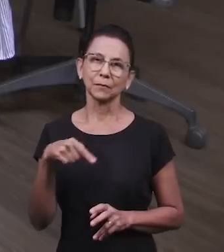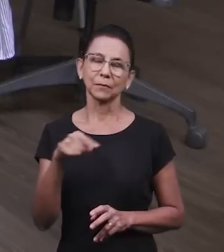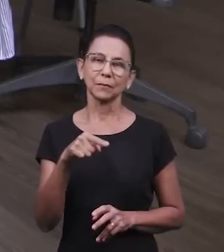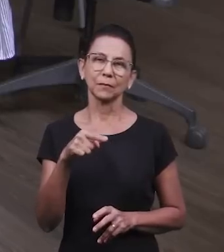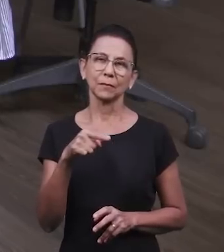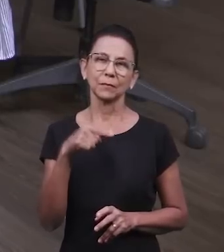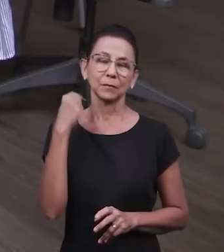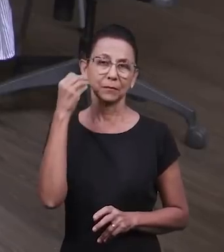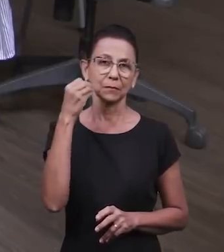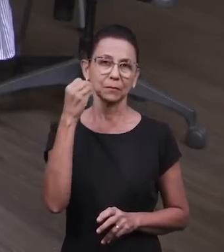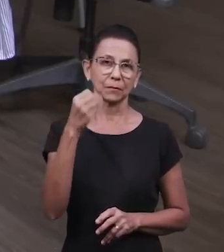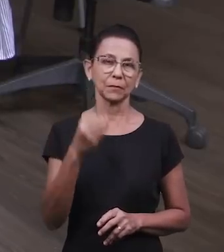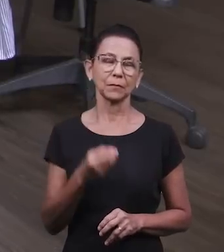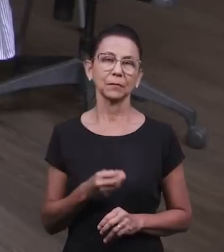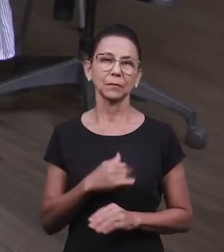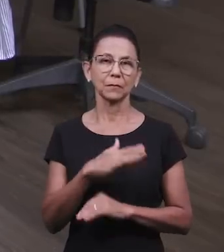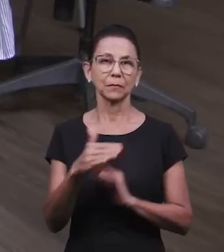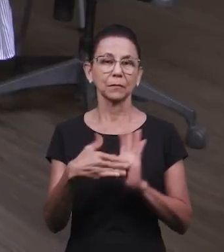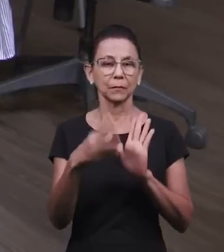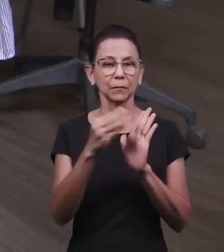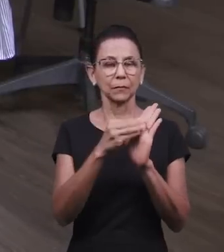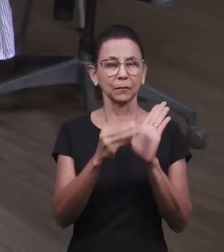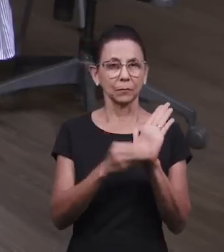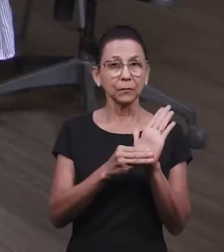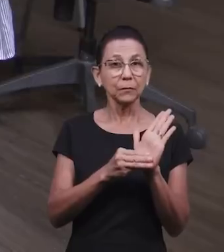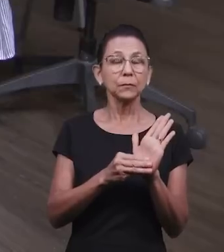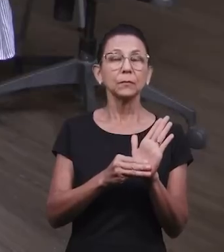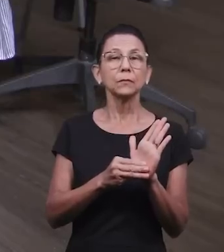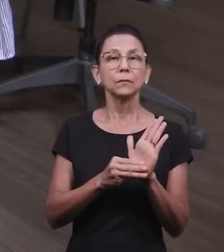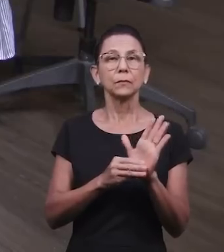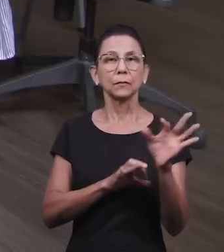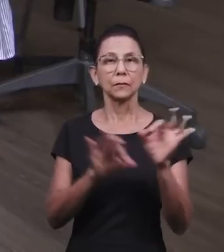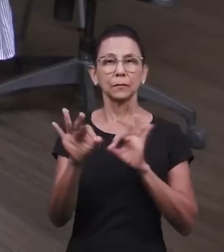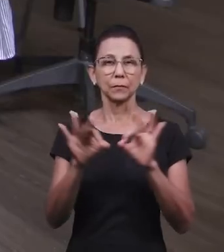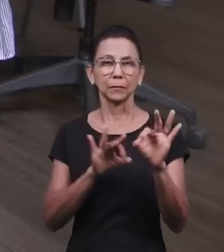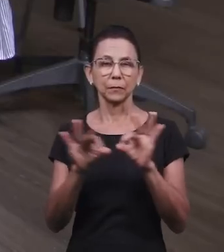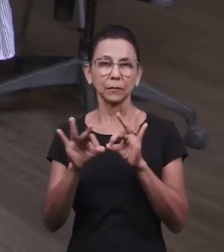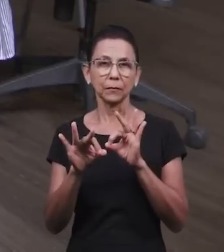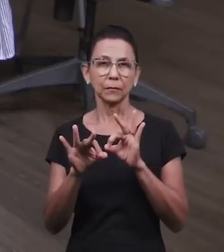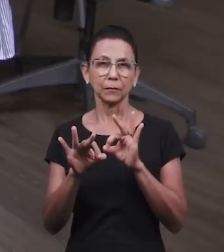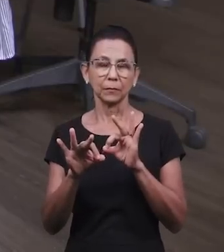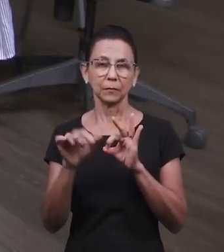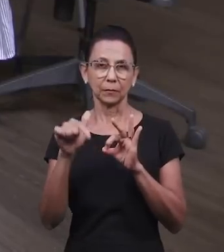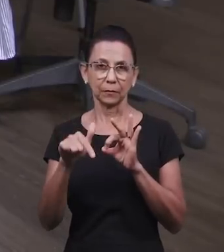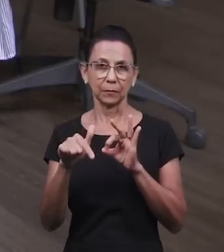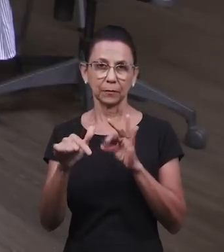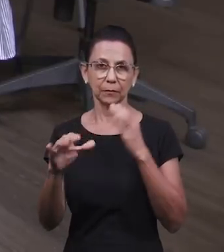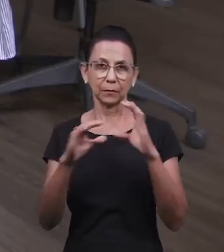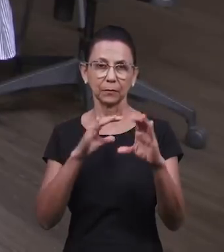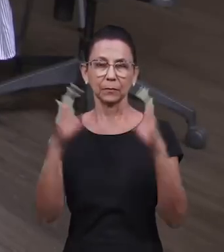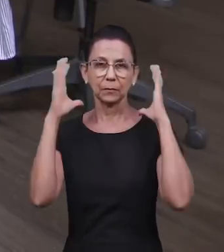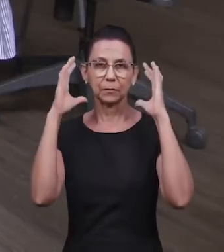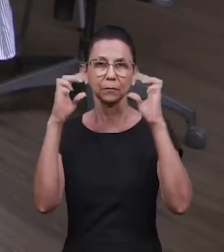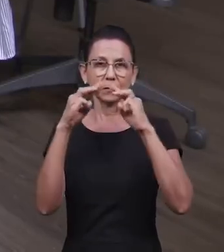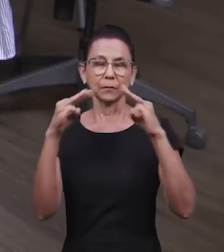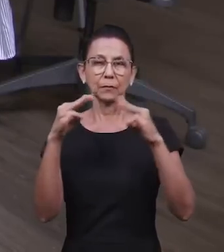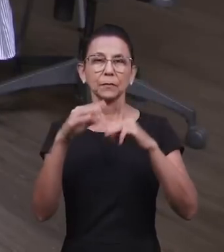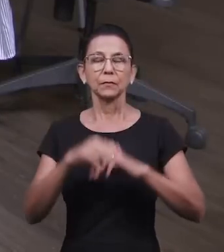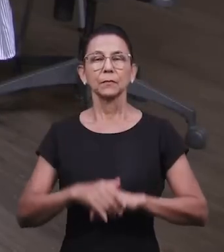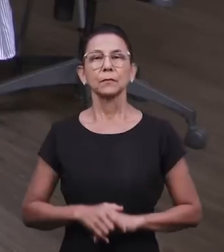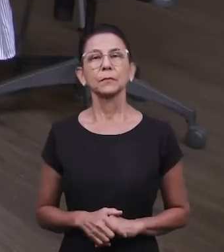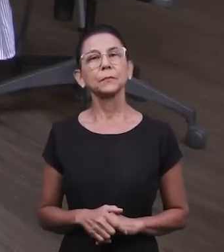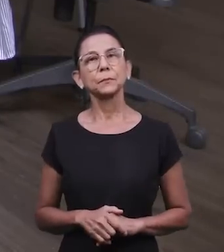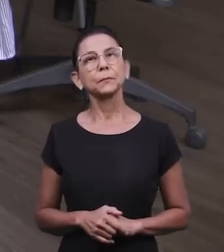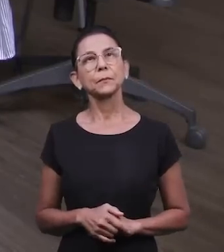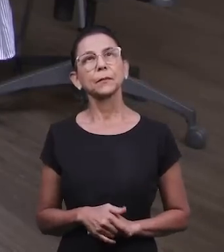transmitidos a partir daqui da nossa central de comunicação, é muito ruim terminar, né? Porque a gente